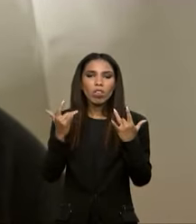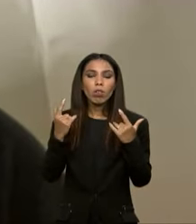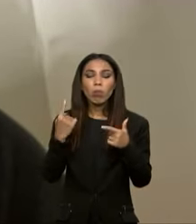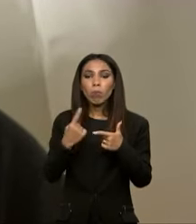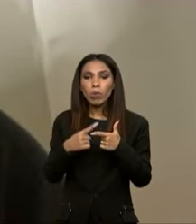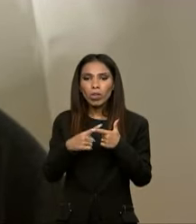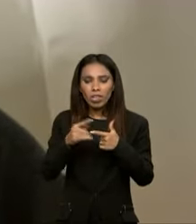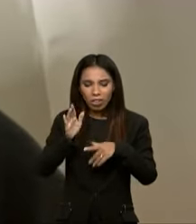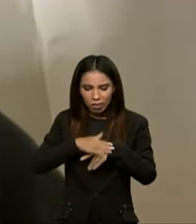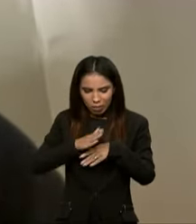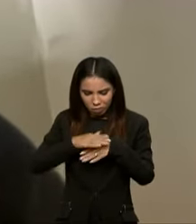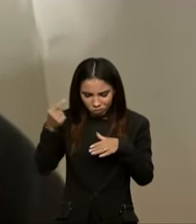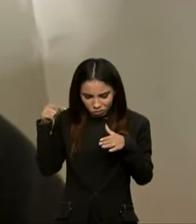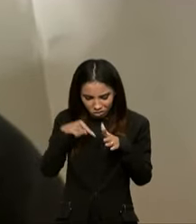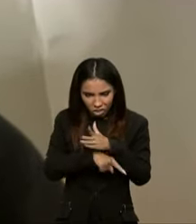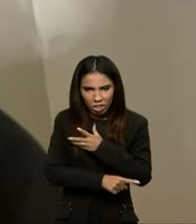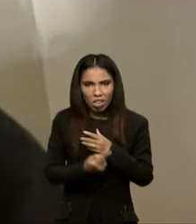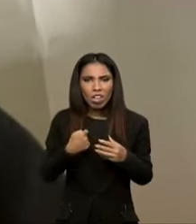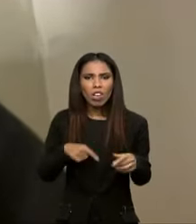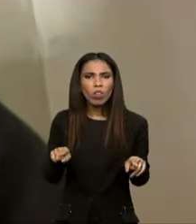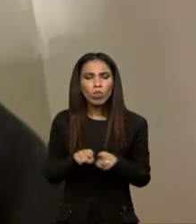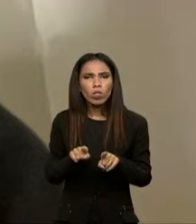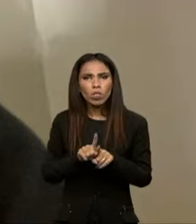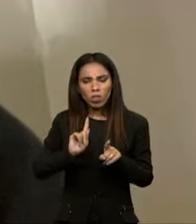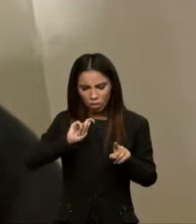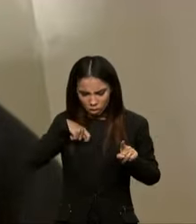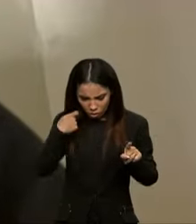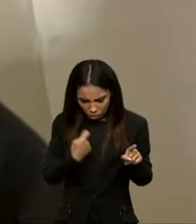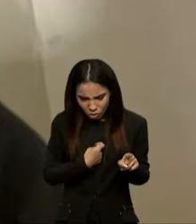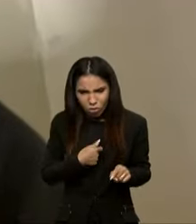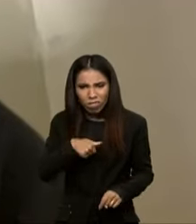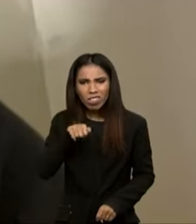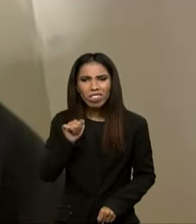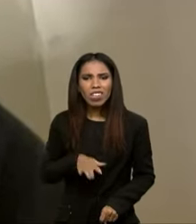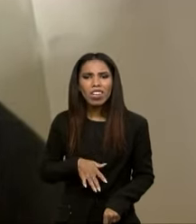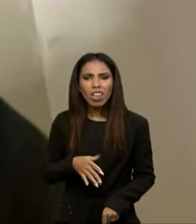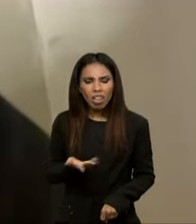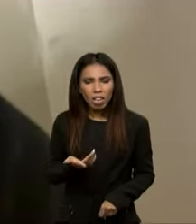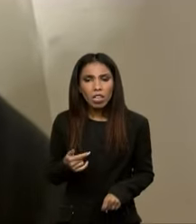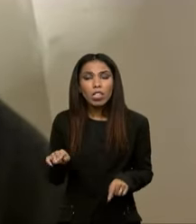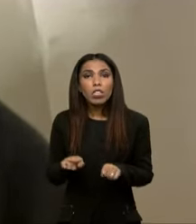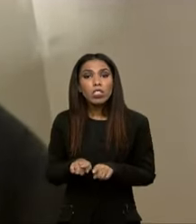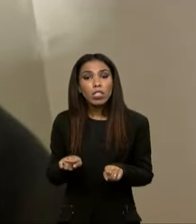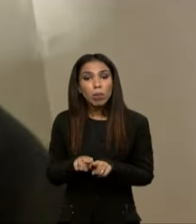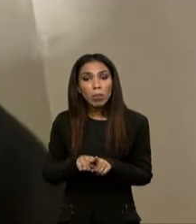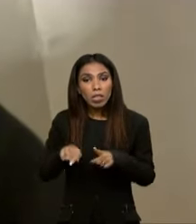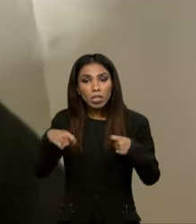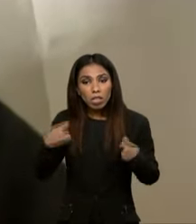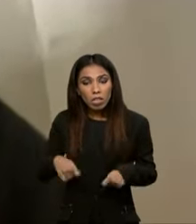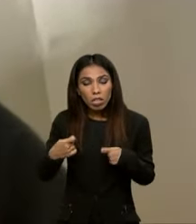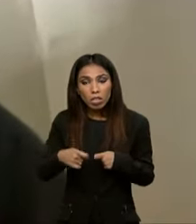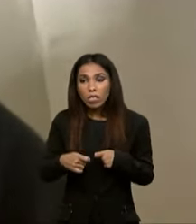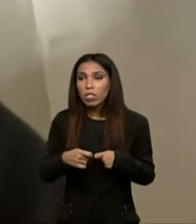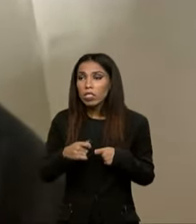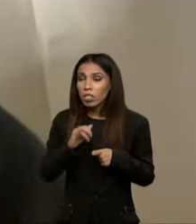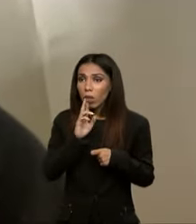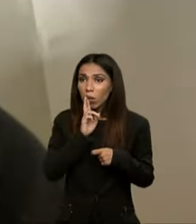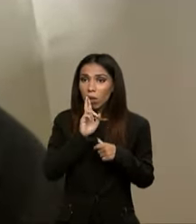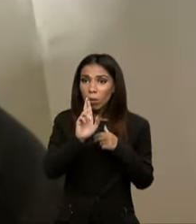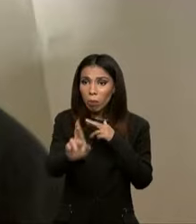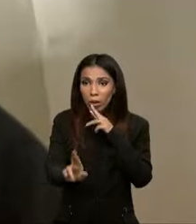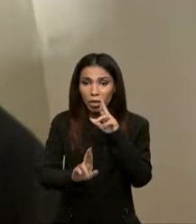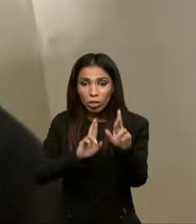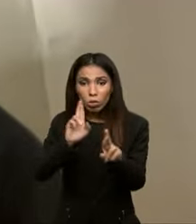Um processo onde eu também entendi quem eu sou nesse mundo e a necessidade que eu tenho de dizer para o mundo o que eu penso